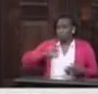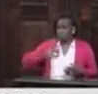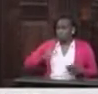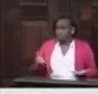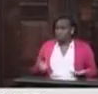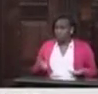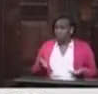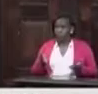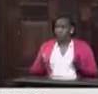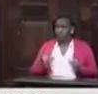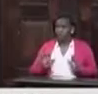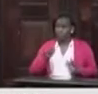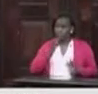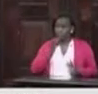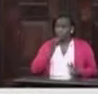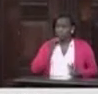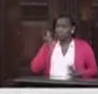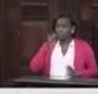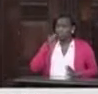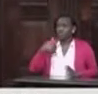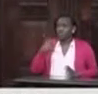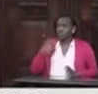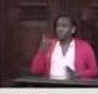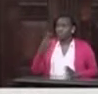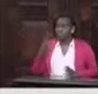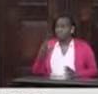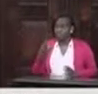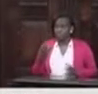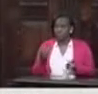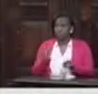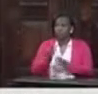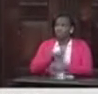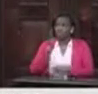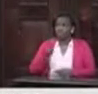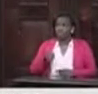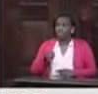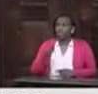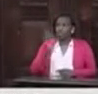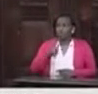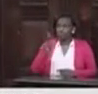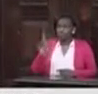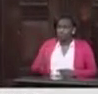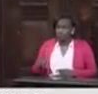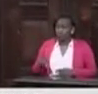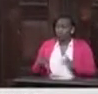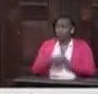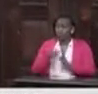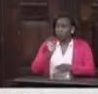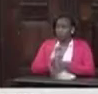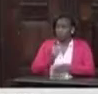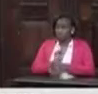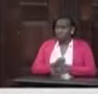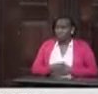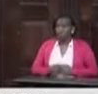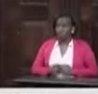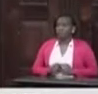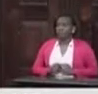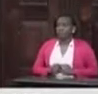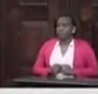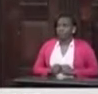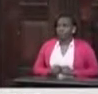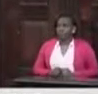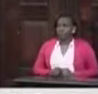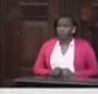policial, mas se ao invés de uma menina de 13 anos fosse um professor da rede estadual de